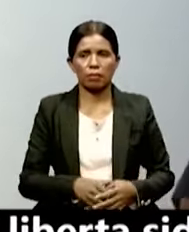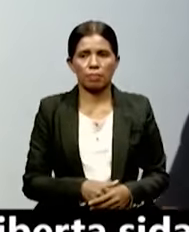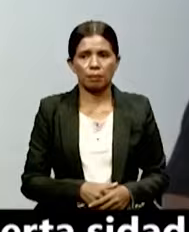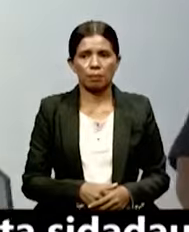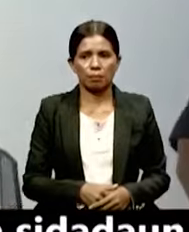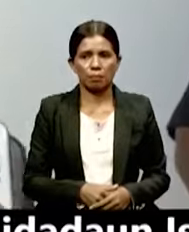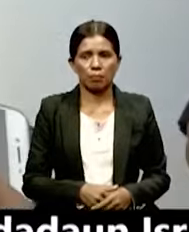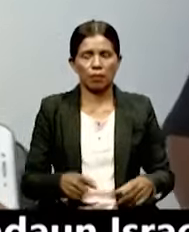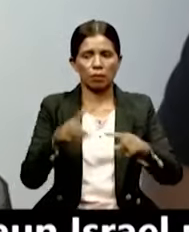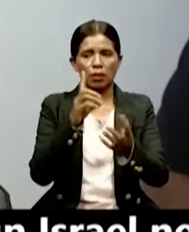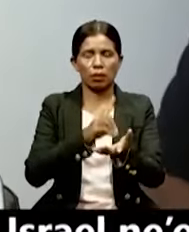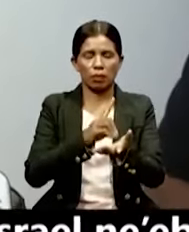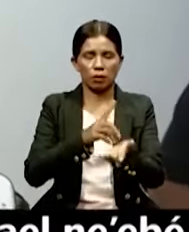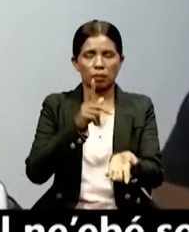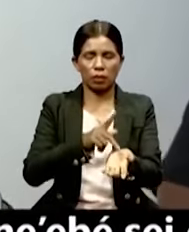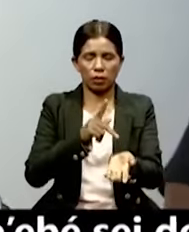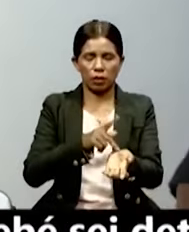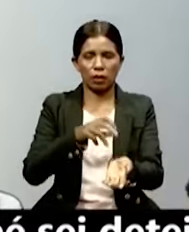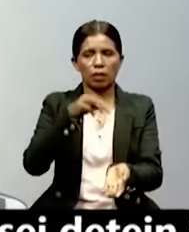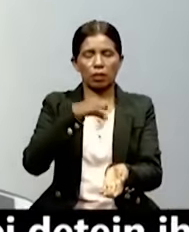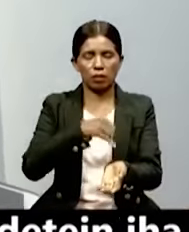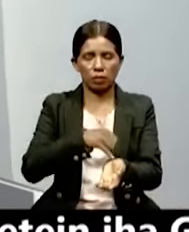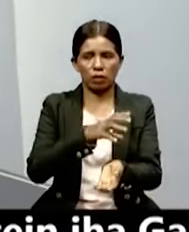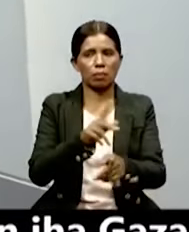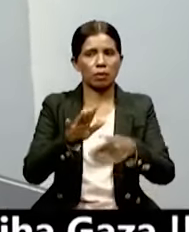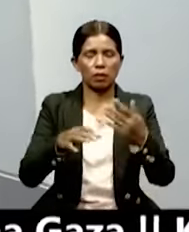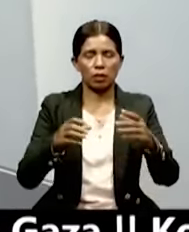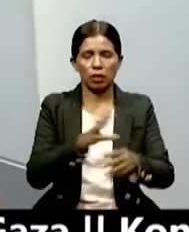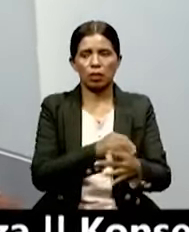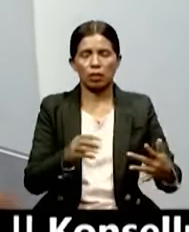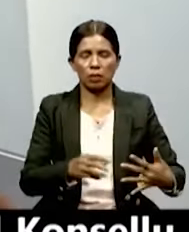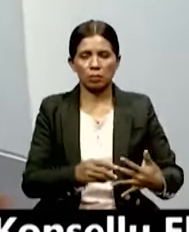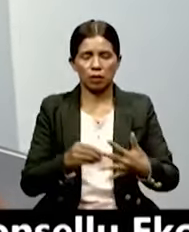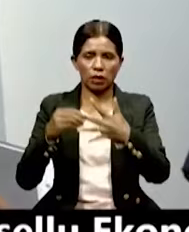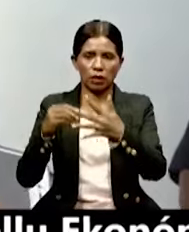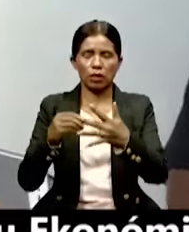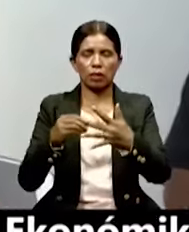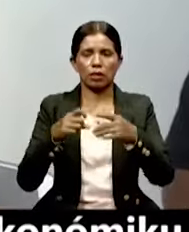Vai médico, parteira, enfermeira, aliado,